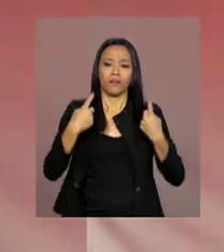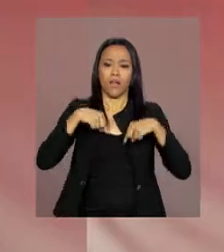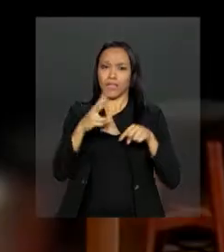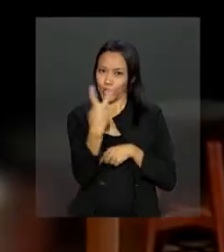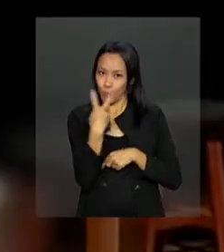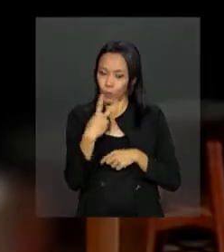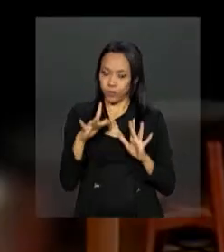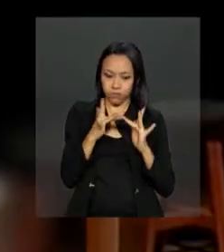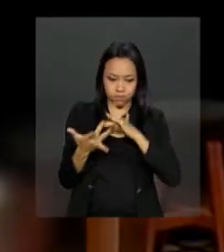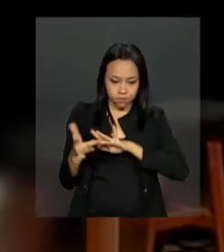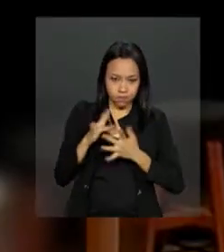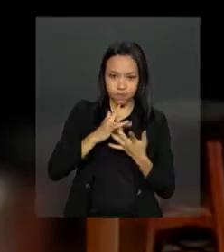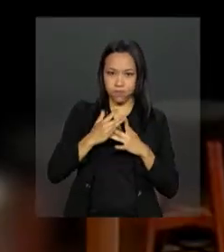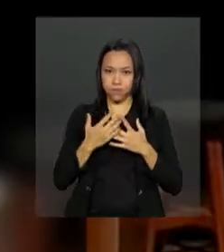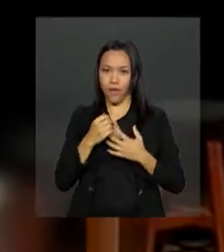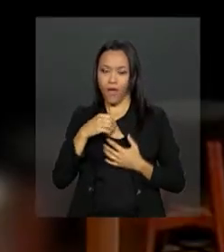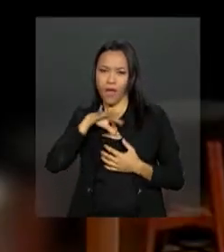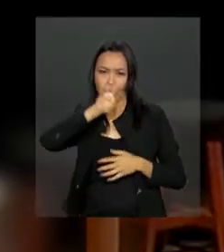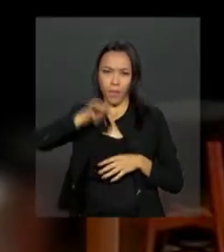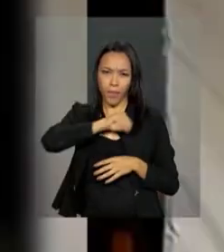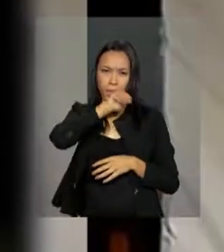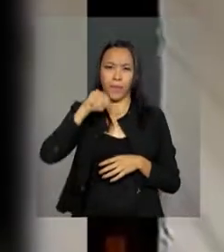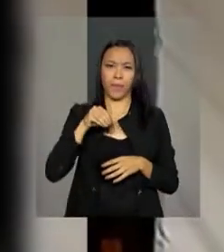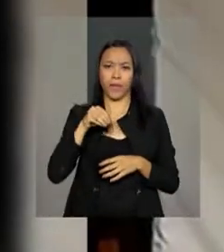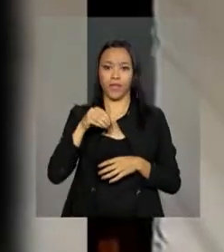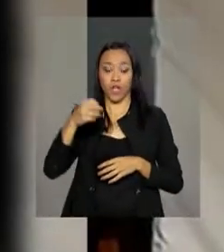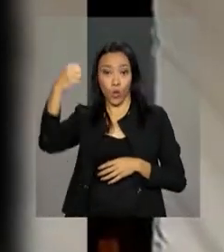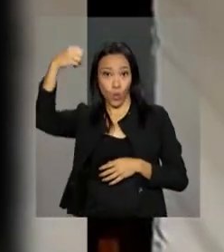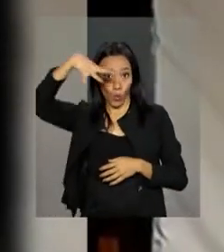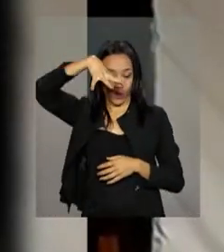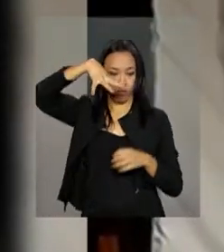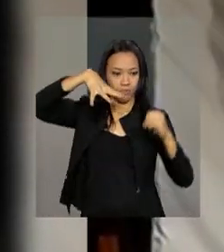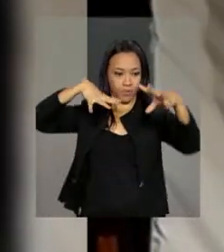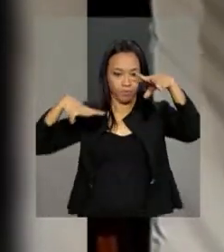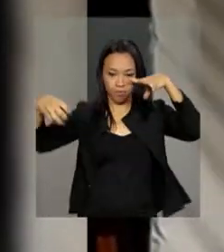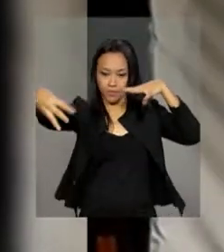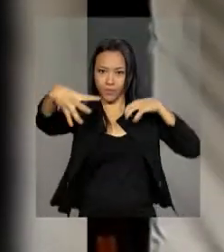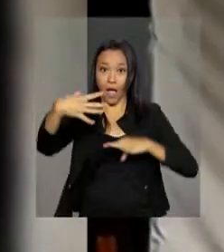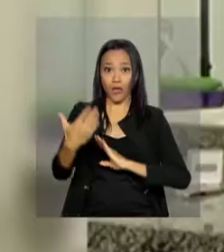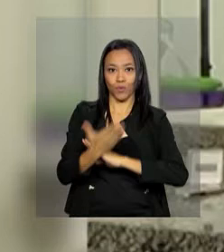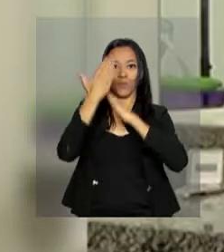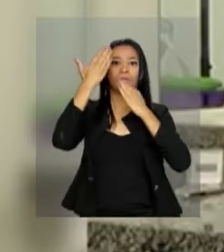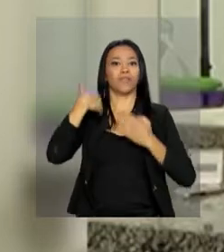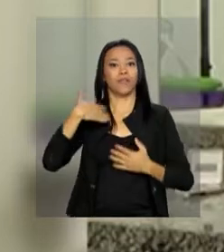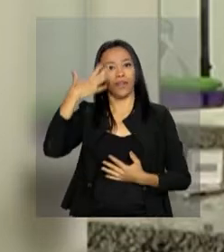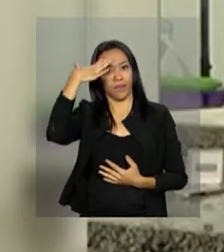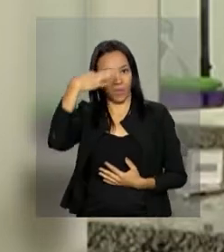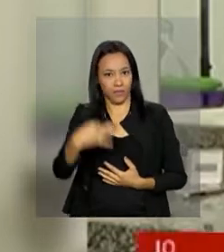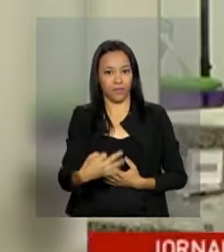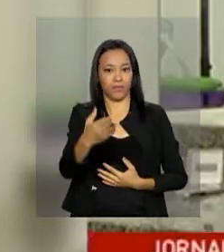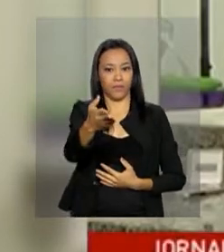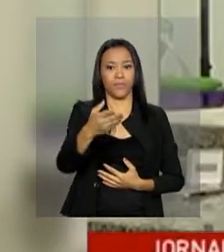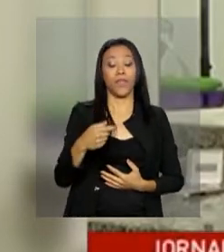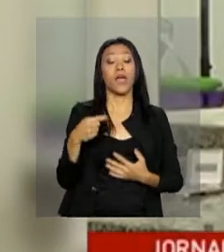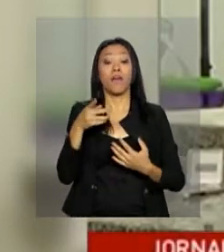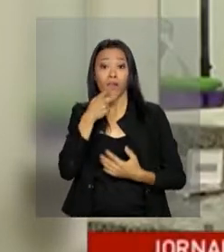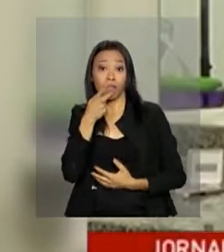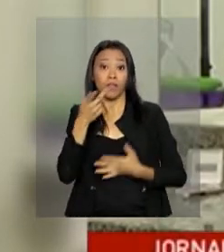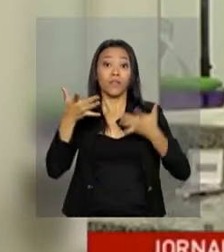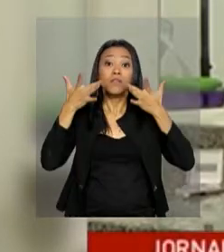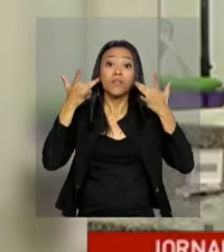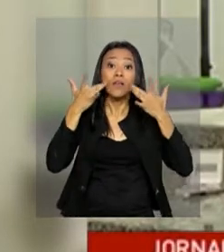duas atrizes, tanto nos gestos quanto na fala. O jogo de luz e sombra ajuda a completar a narrativa. Essa peça é